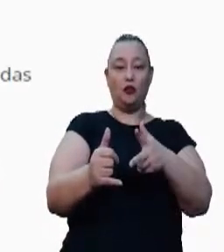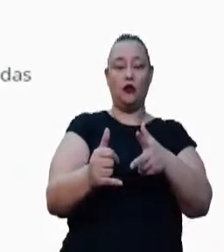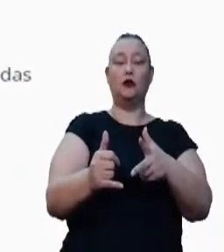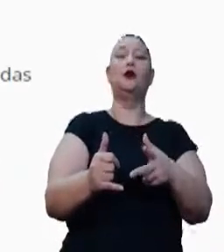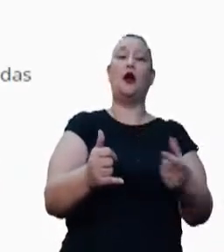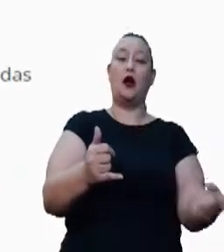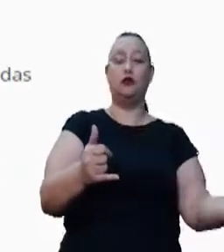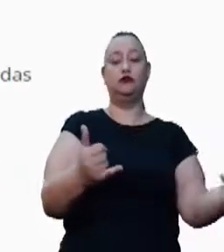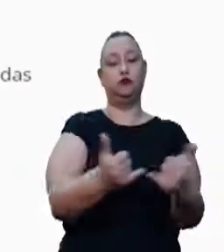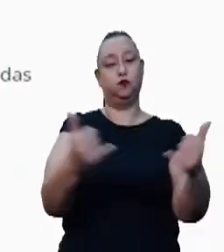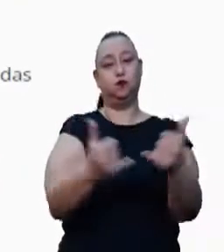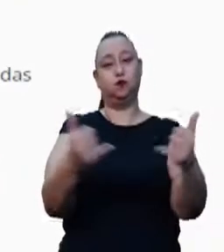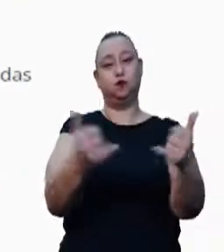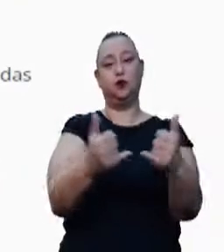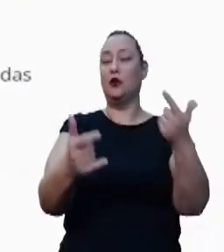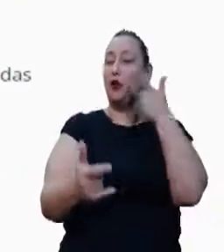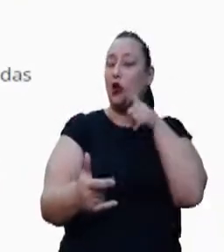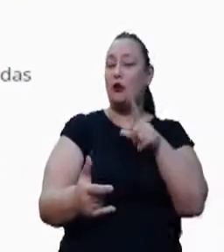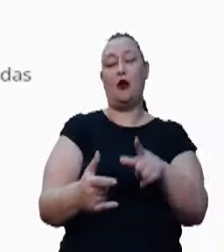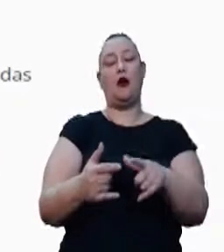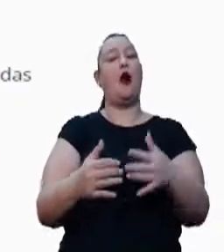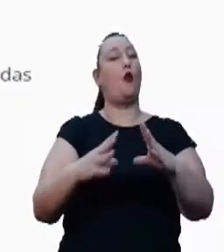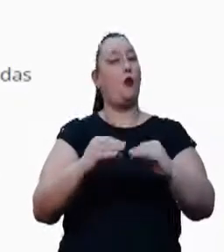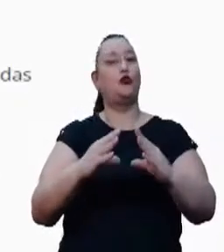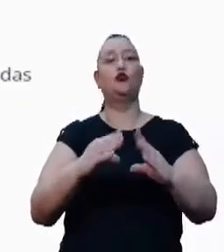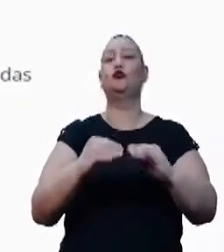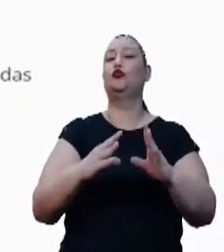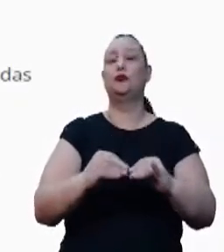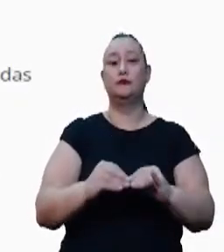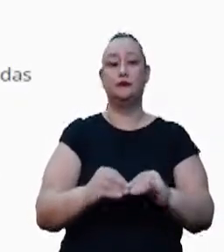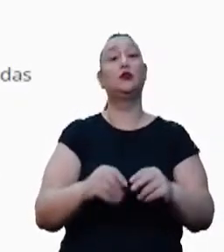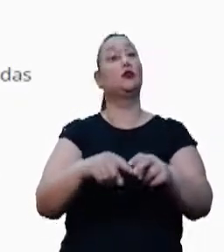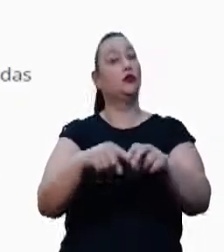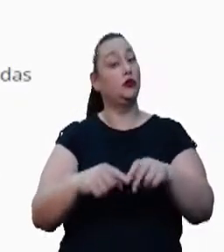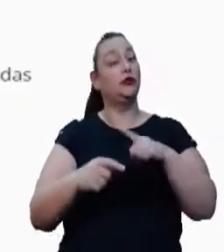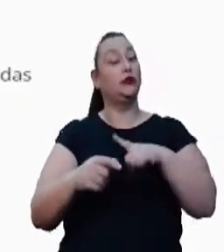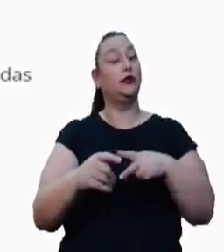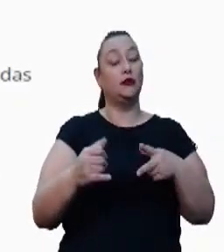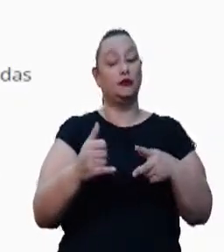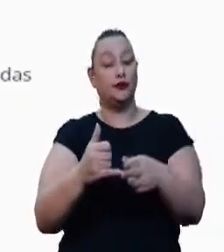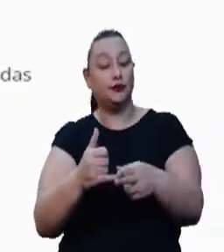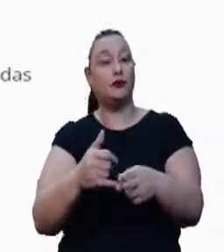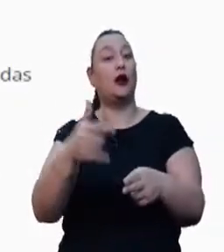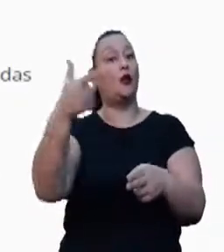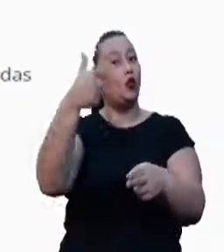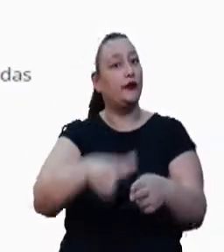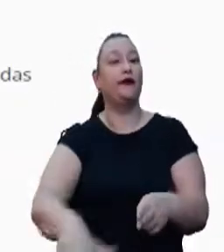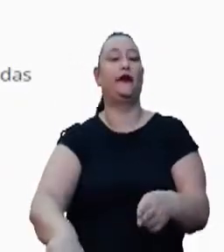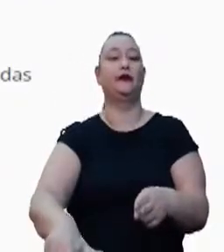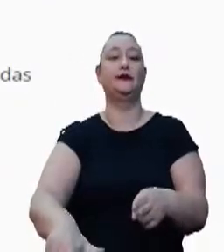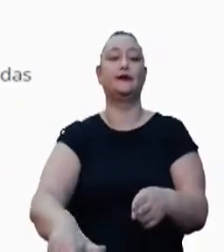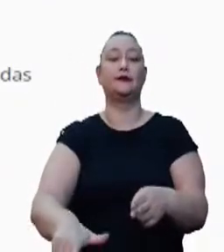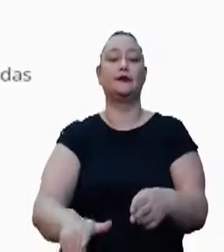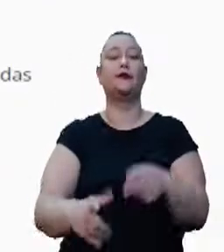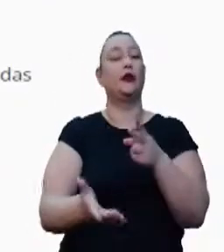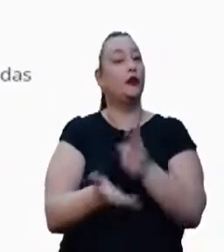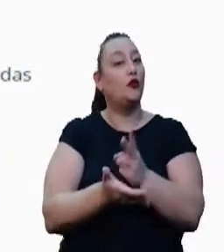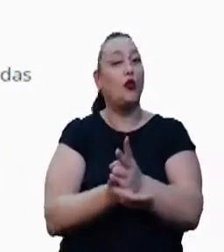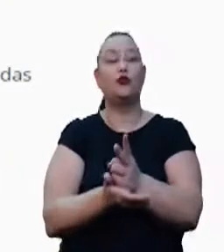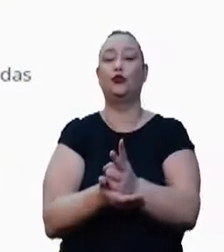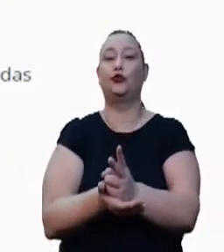ter transmissores, receptores, então ela tem que ser novamente aplicada para que isso mantenha